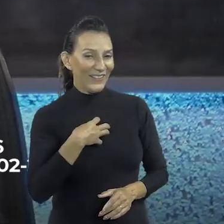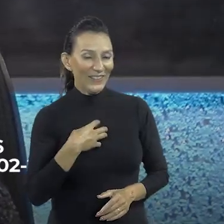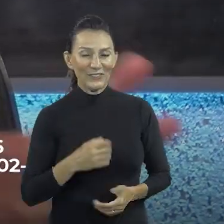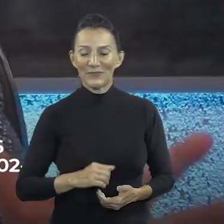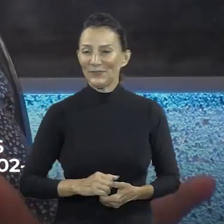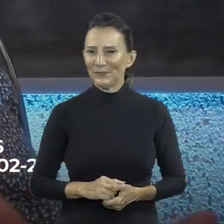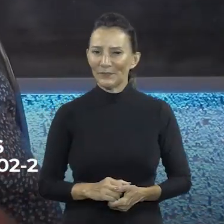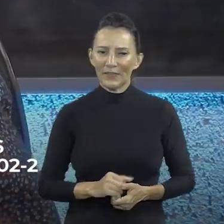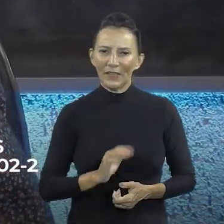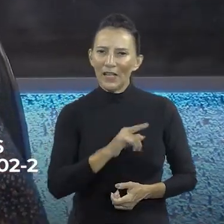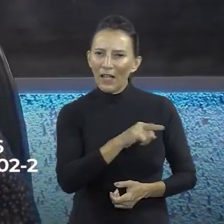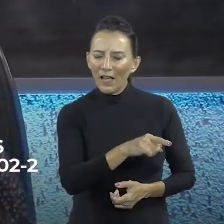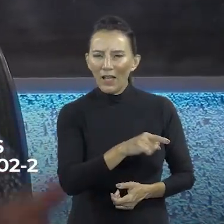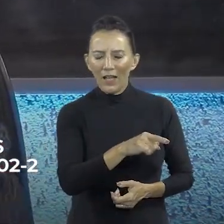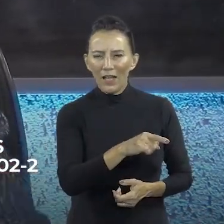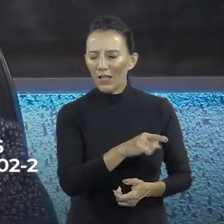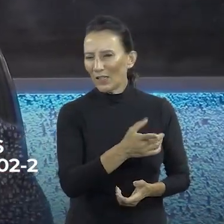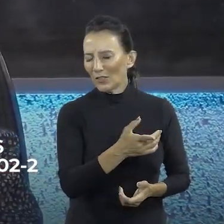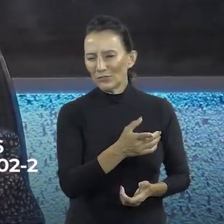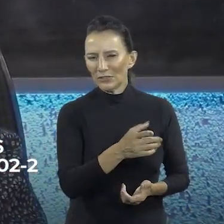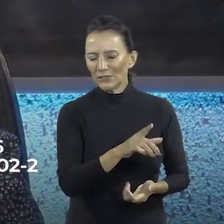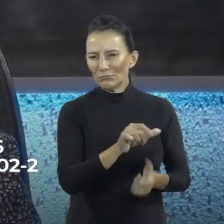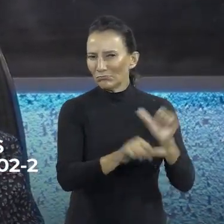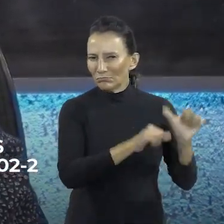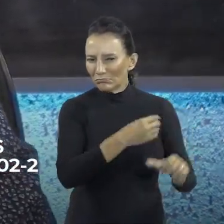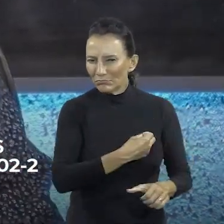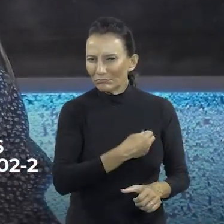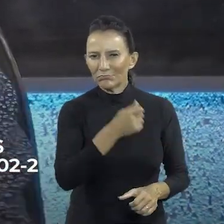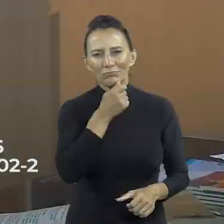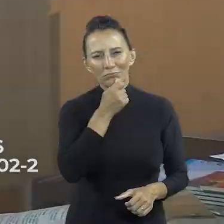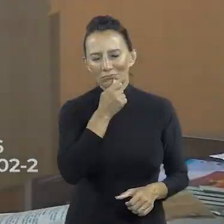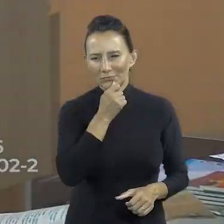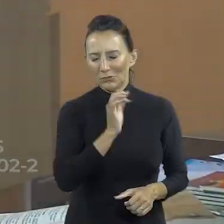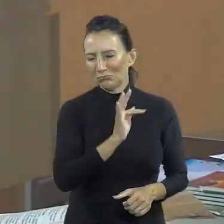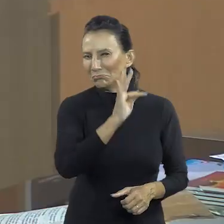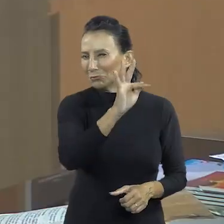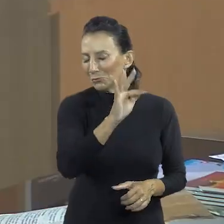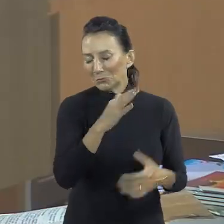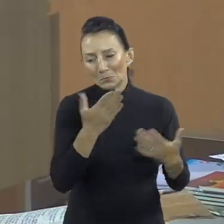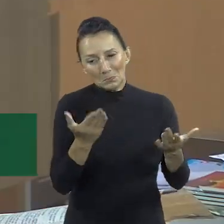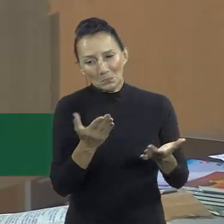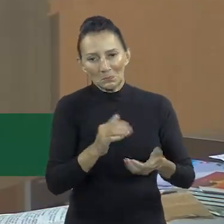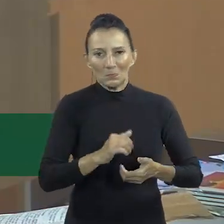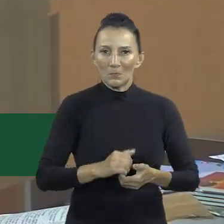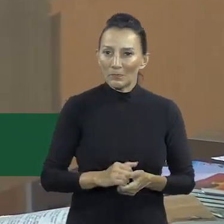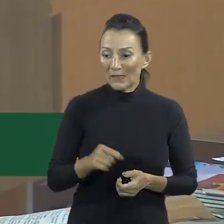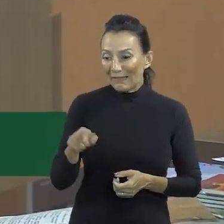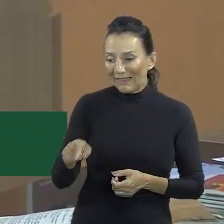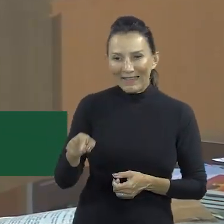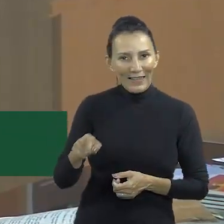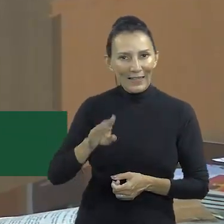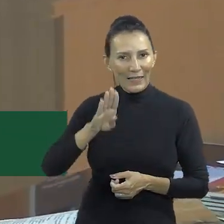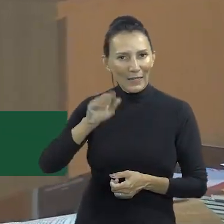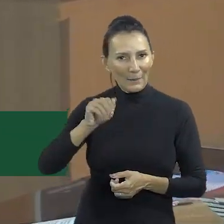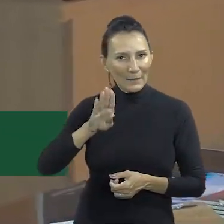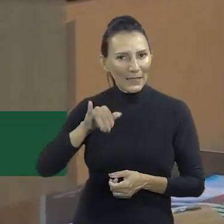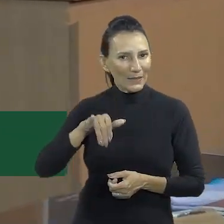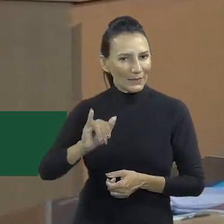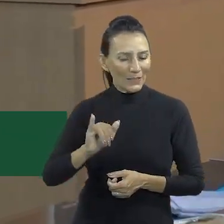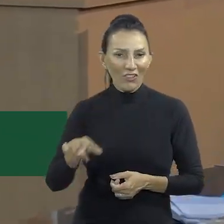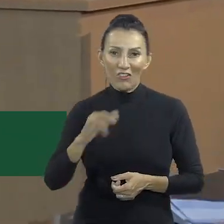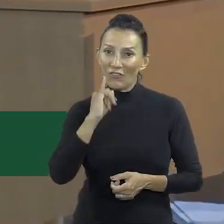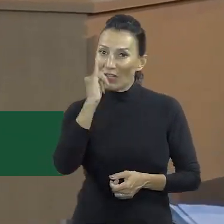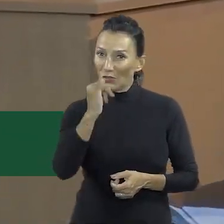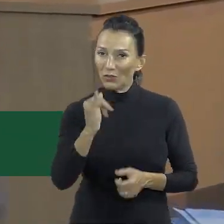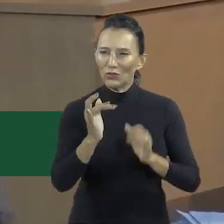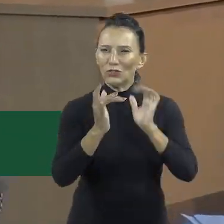Mas não é convertida ainda. Quando ela for convertida, a história será outra. Bom, a Baby diz, Jesus está